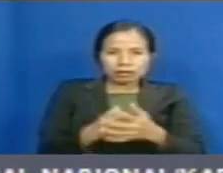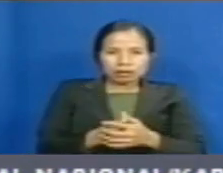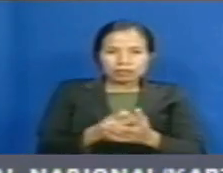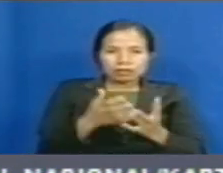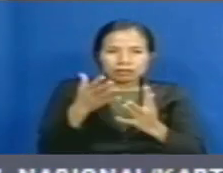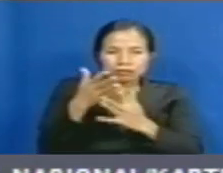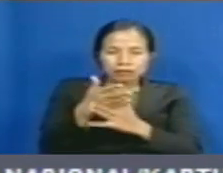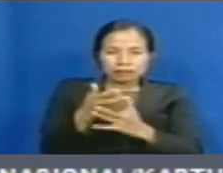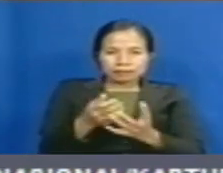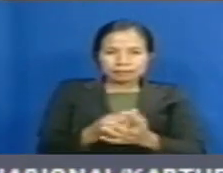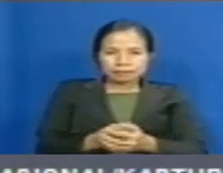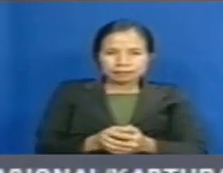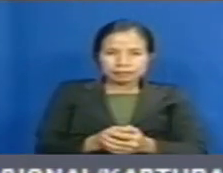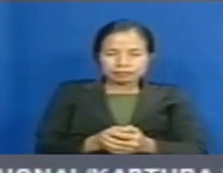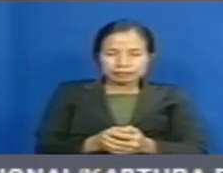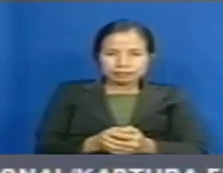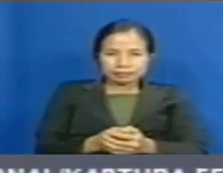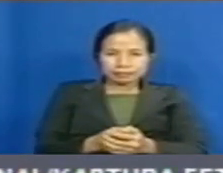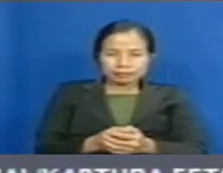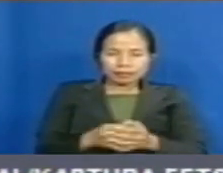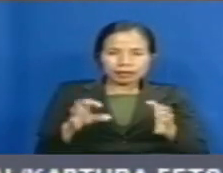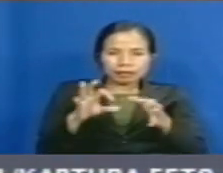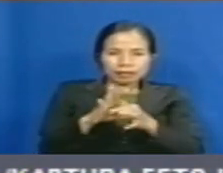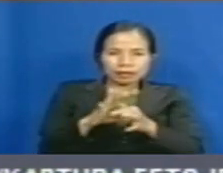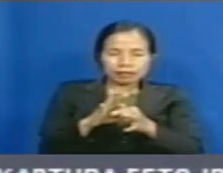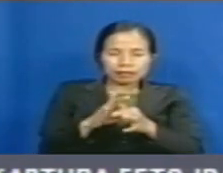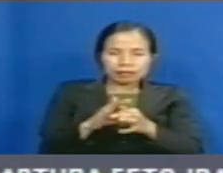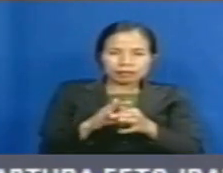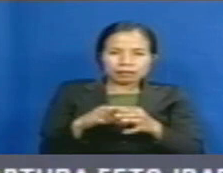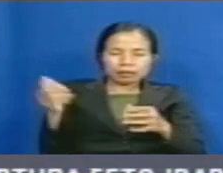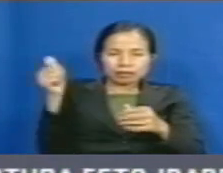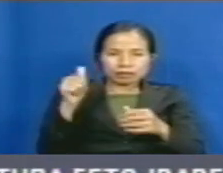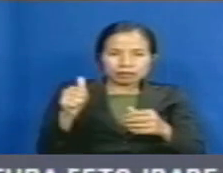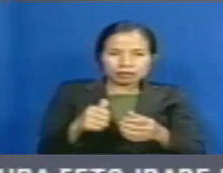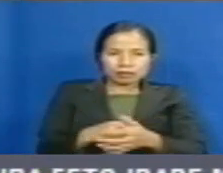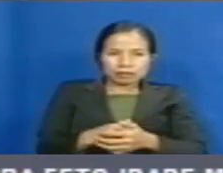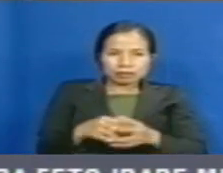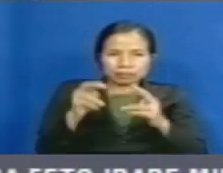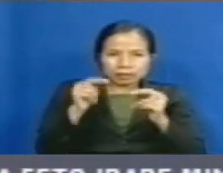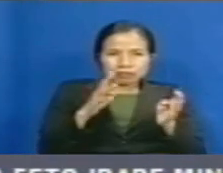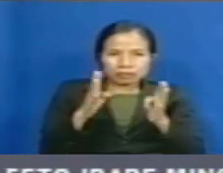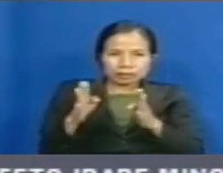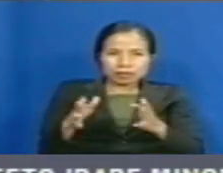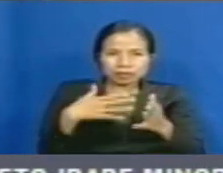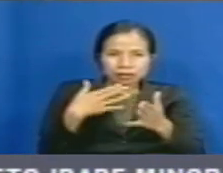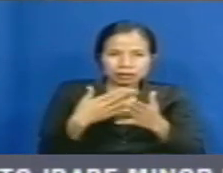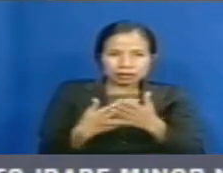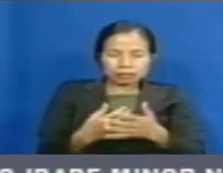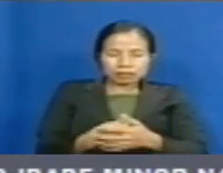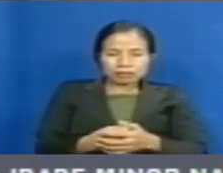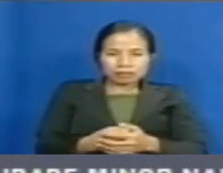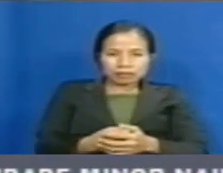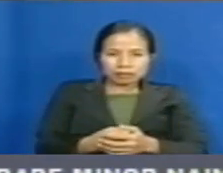a união ba membro família azeninha, portanto tu precisa preparar de novo bem qualificado